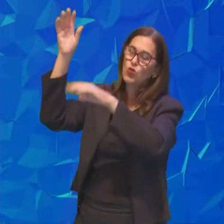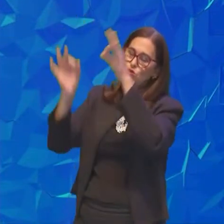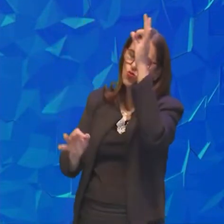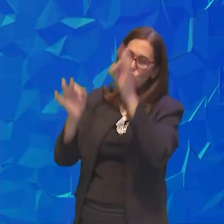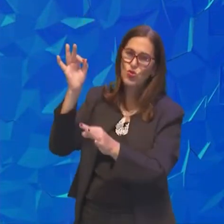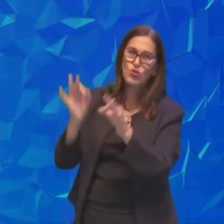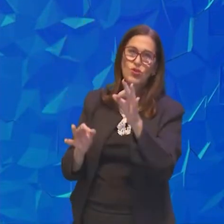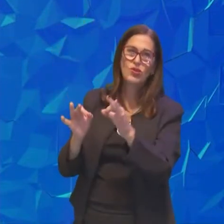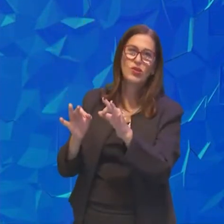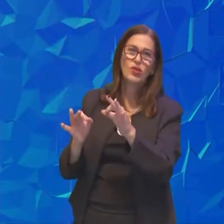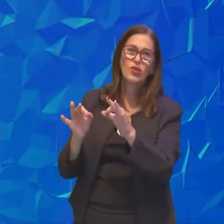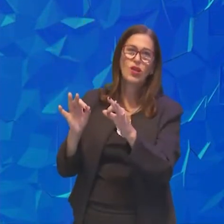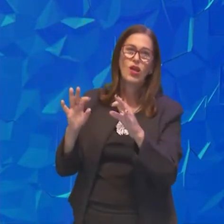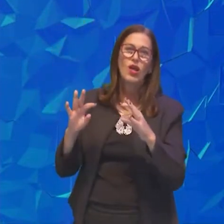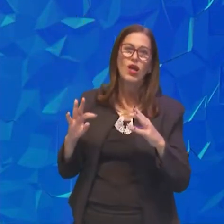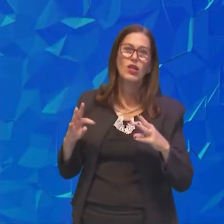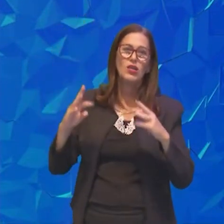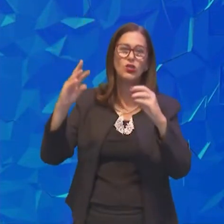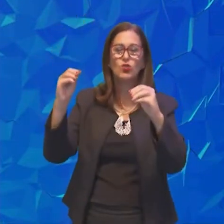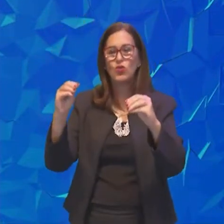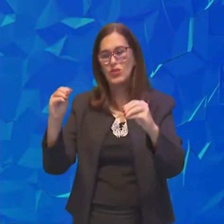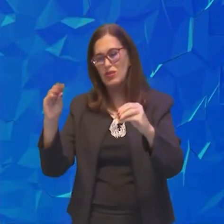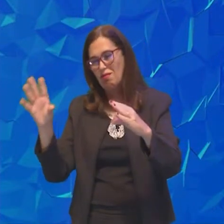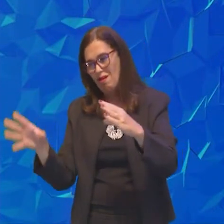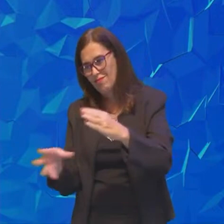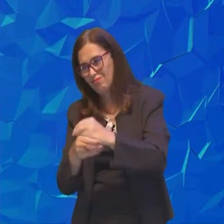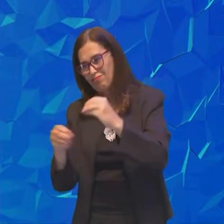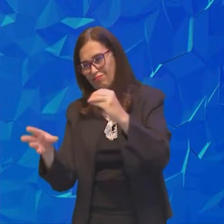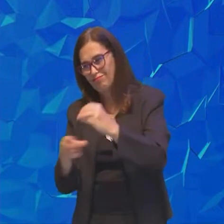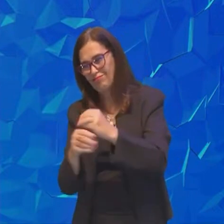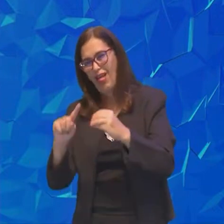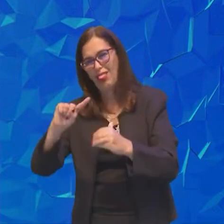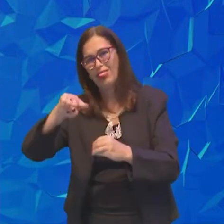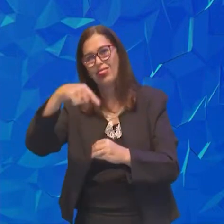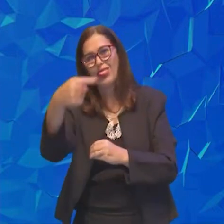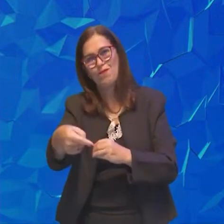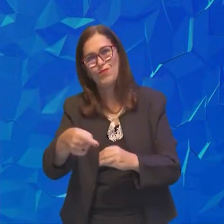justiça, e todas estas coisas vos serão